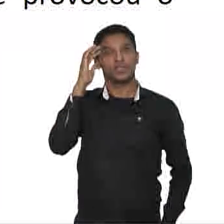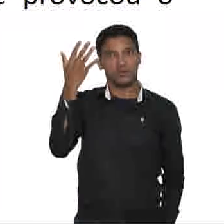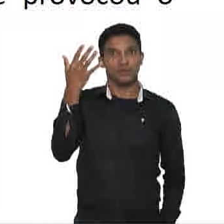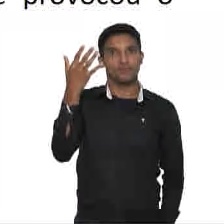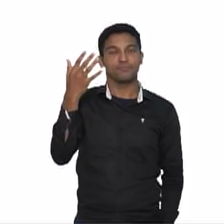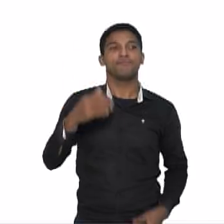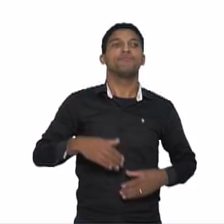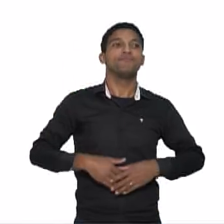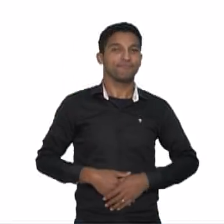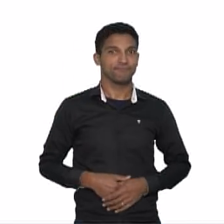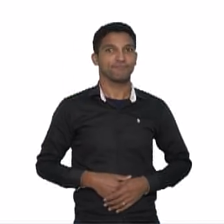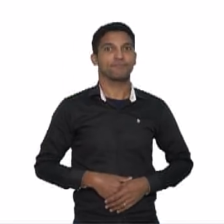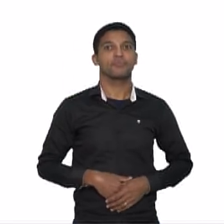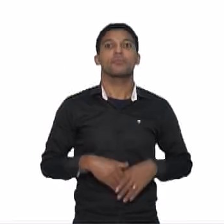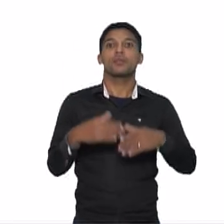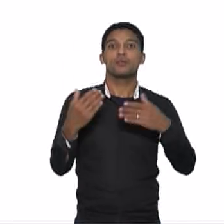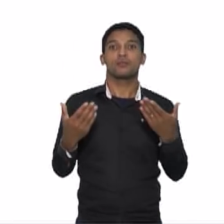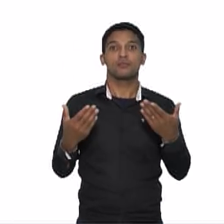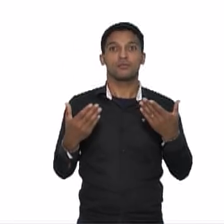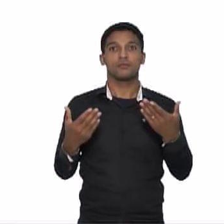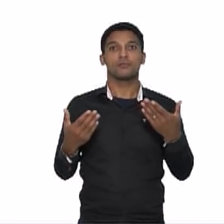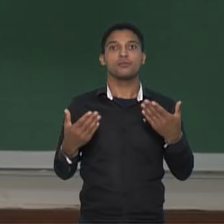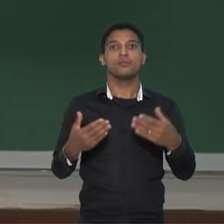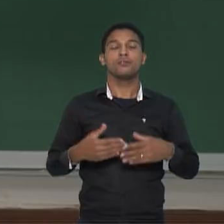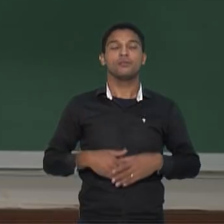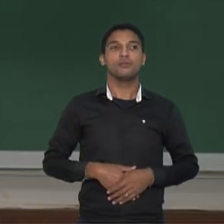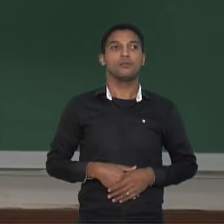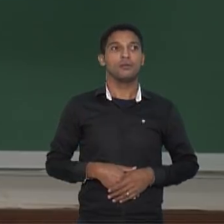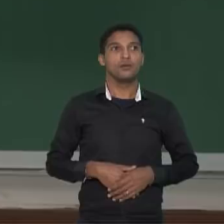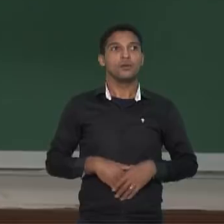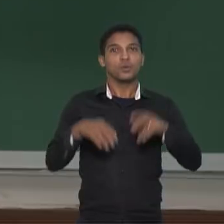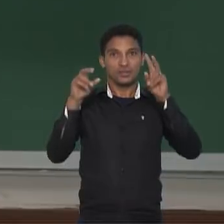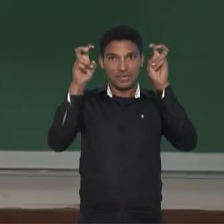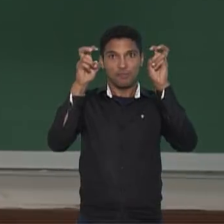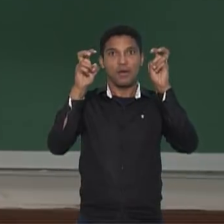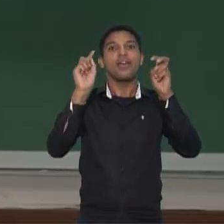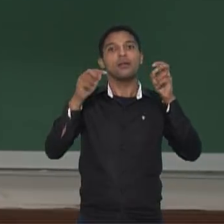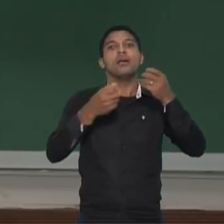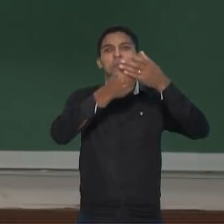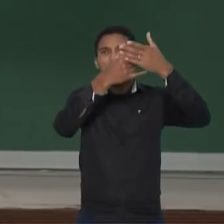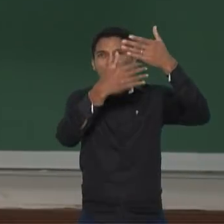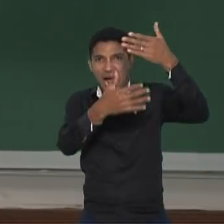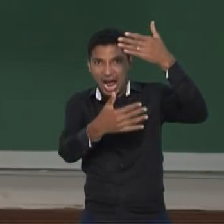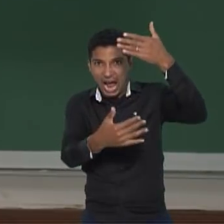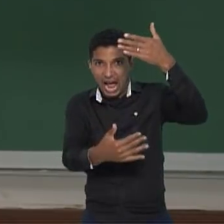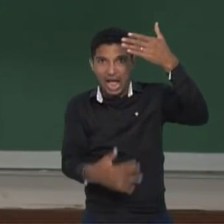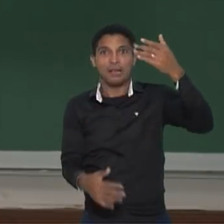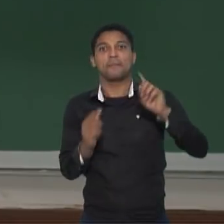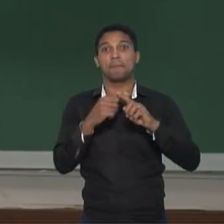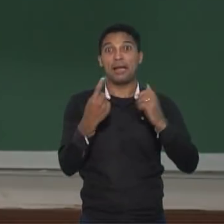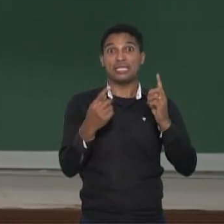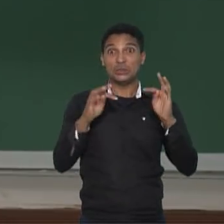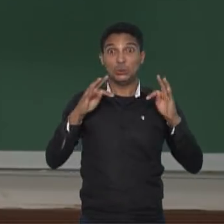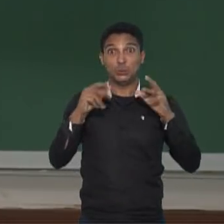estão corretas. E esse é um tema gigantesco que infelizmente não vai dar tempo da gente